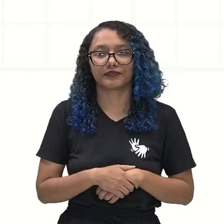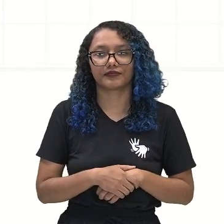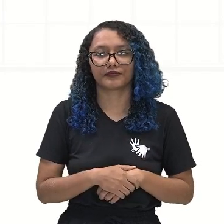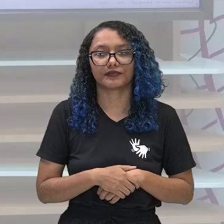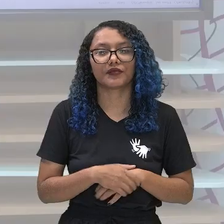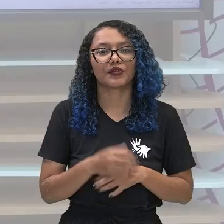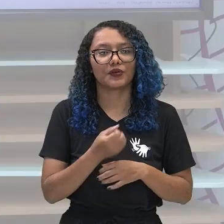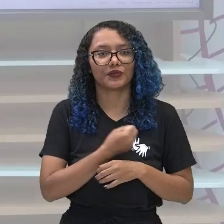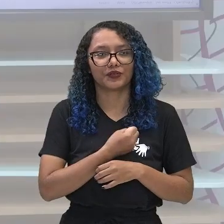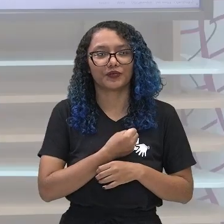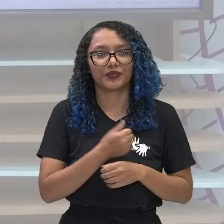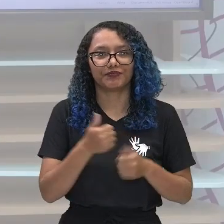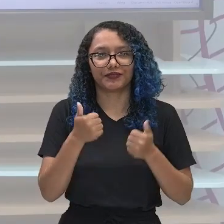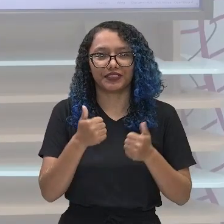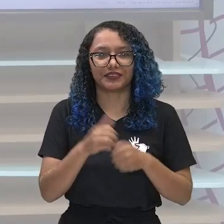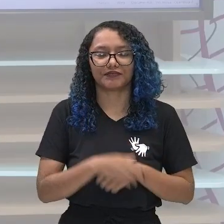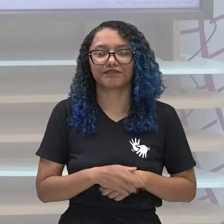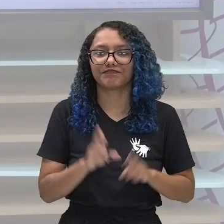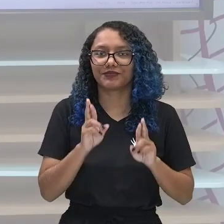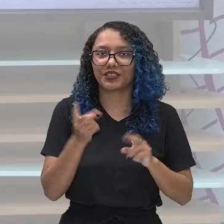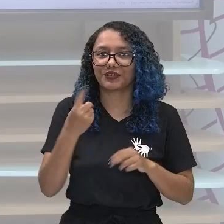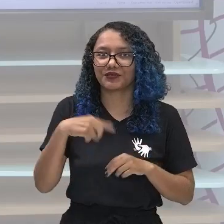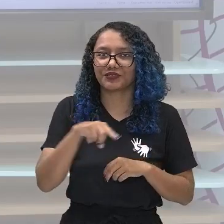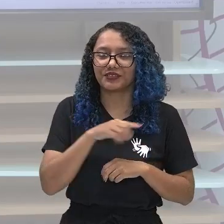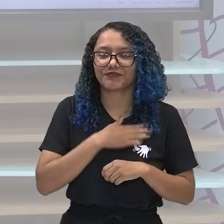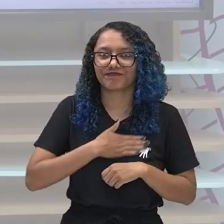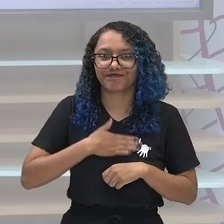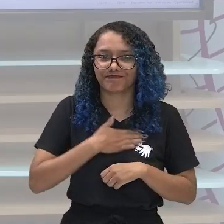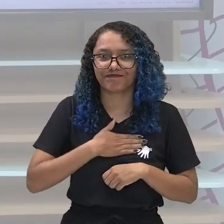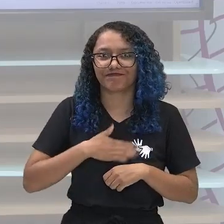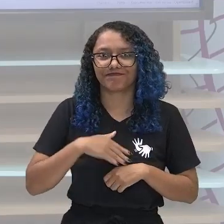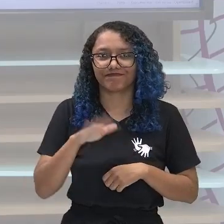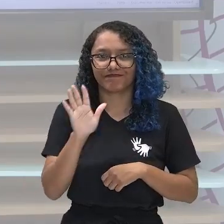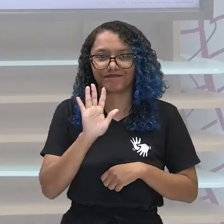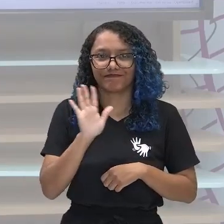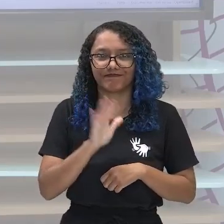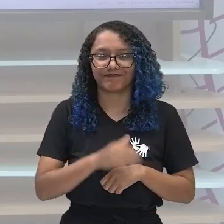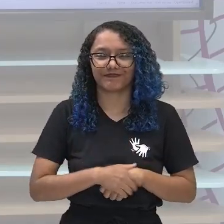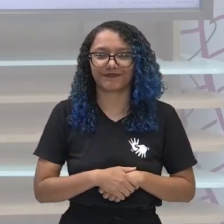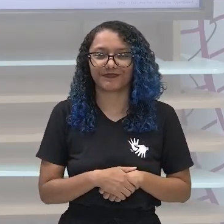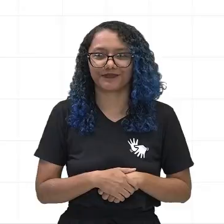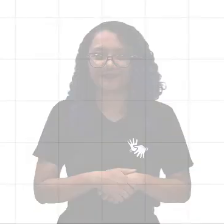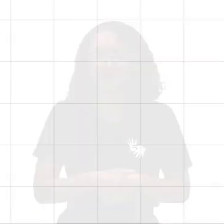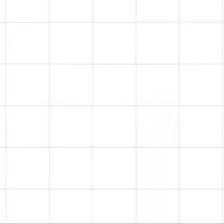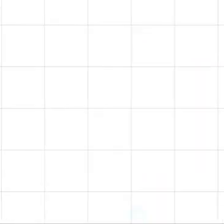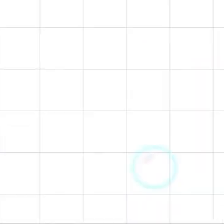números. Eu espero que vocês tenham gostado e até uma próxima.